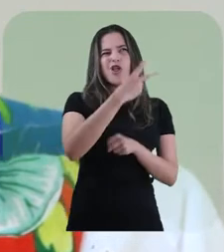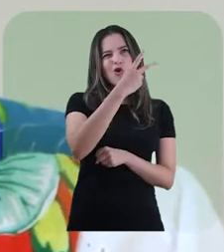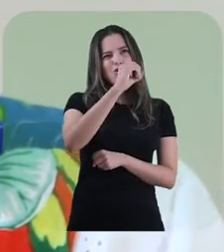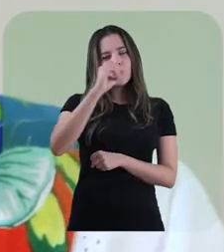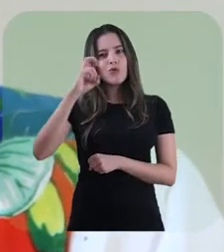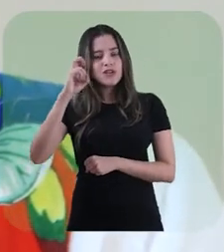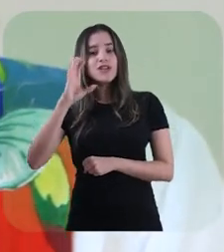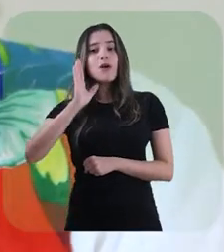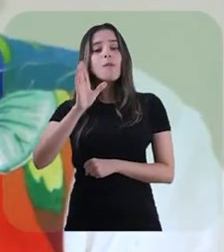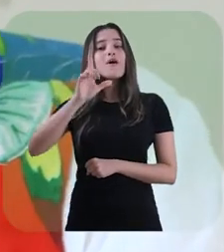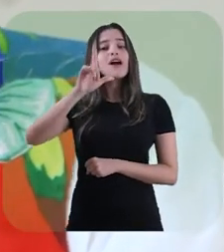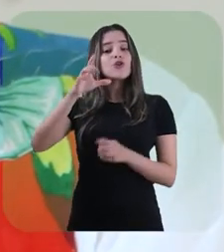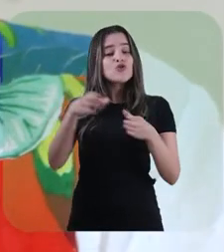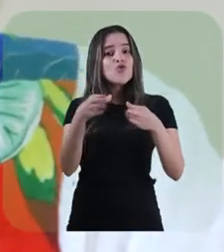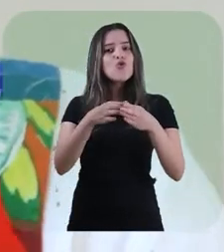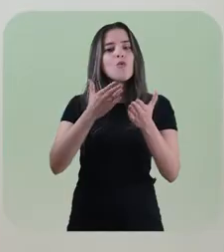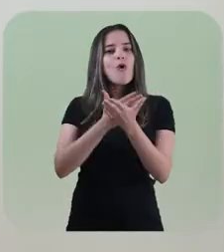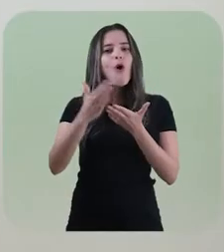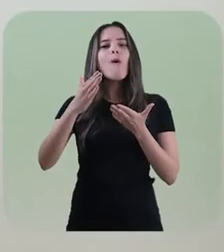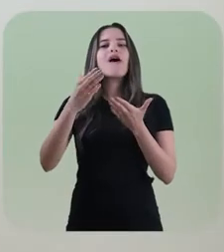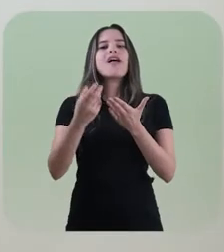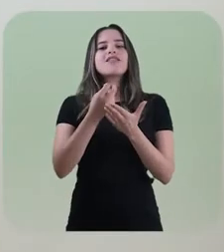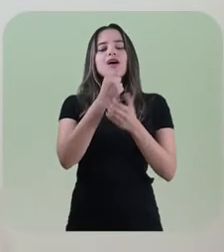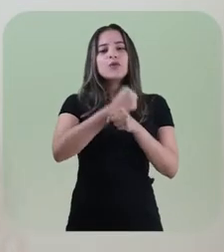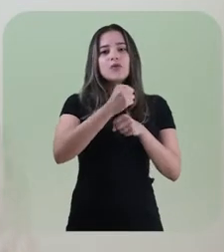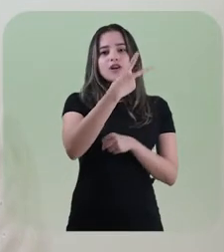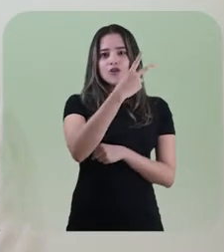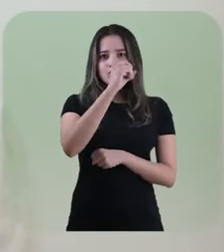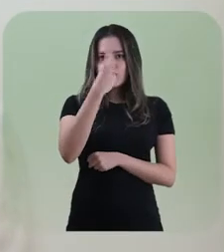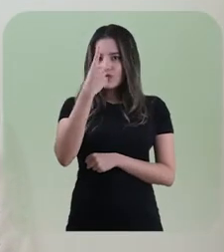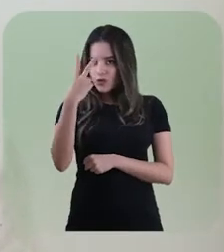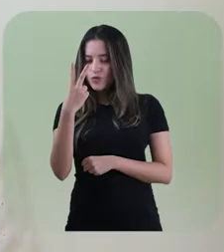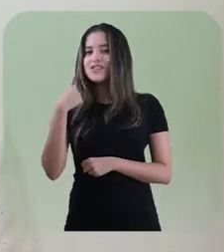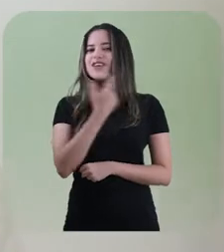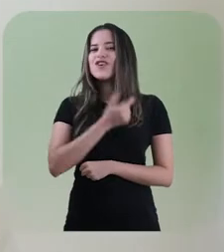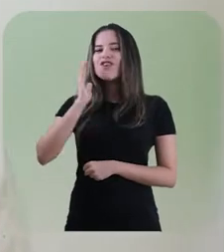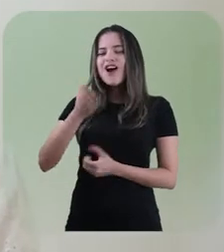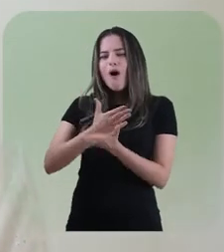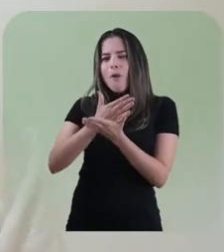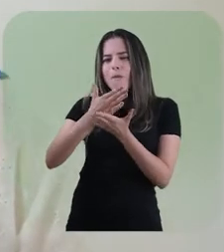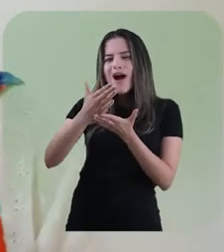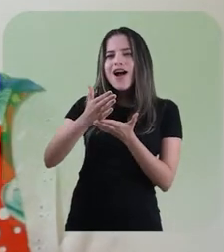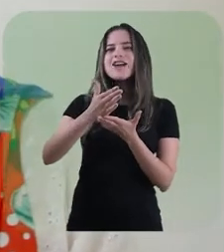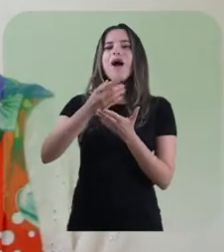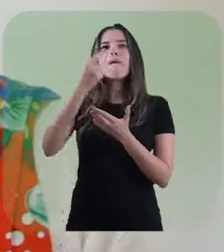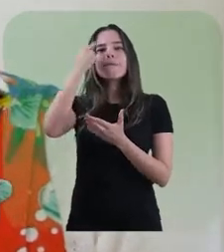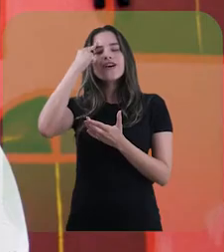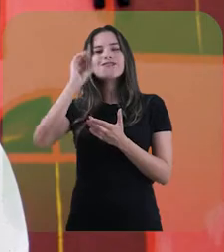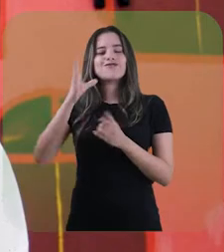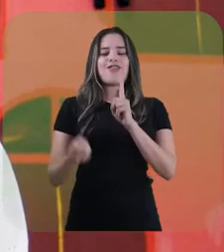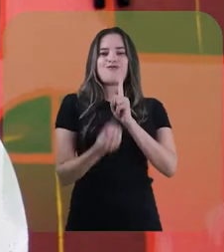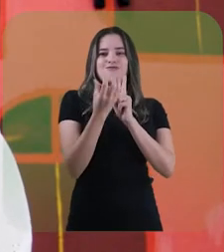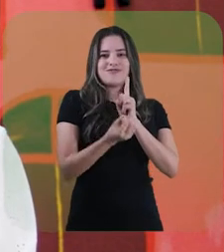2005 mas o literato só vem 2012 ele vem como uma ideia de institucionalização do Sarau vamos